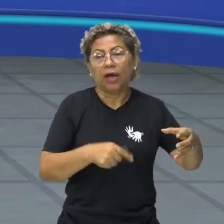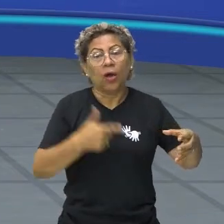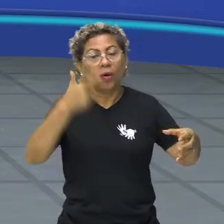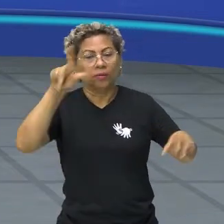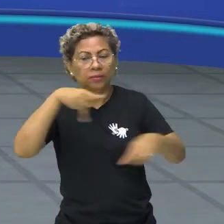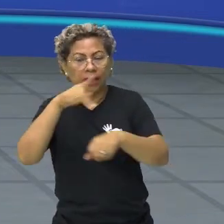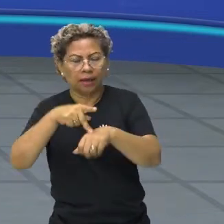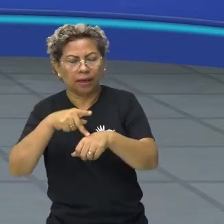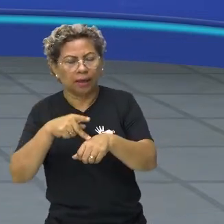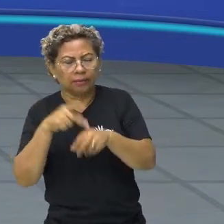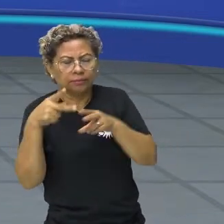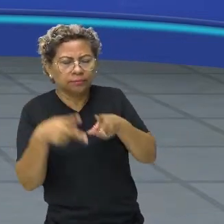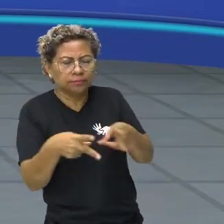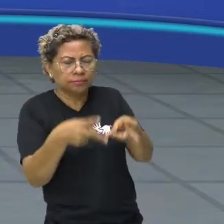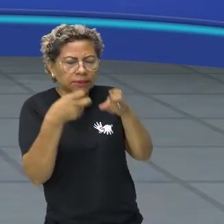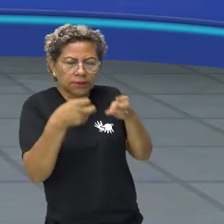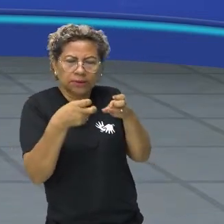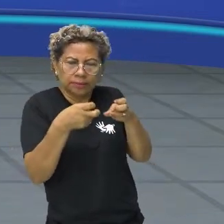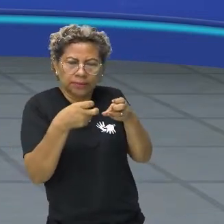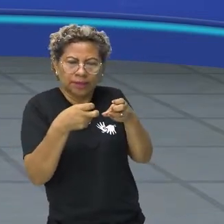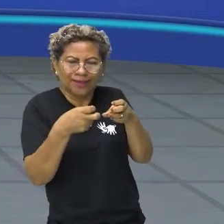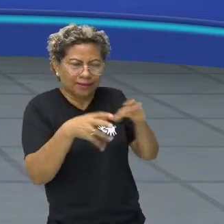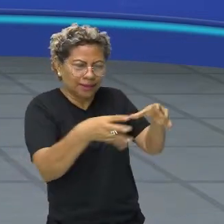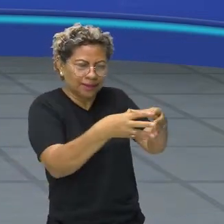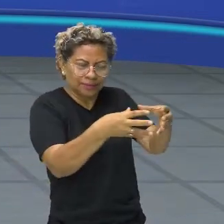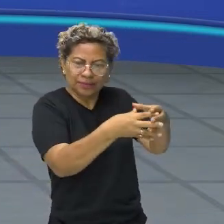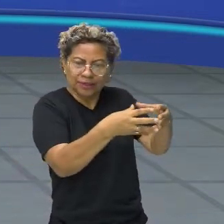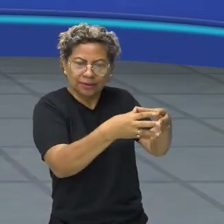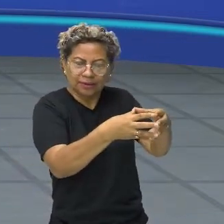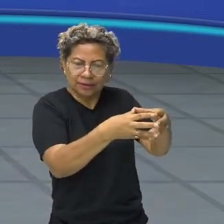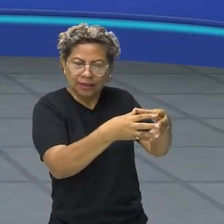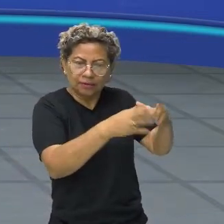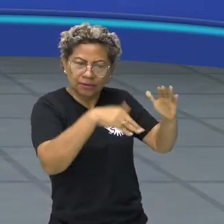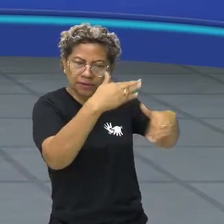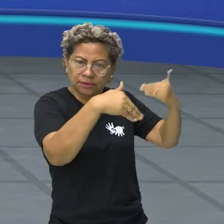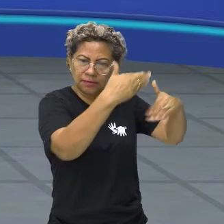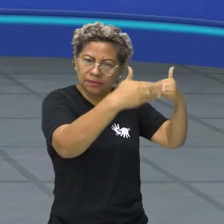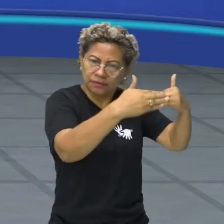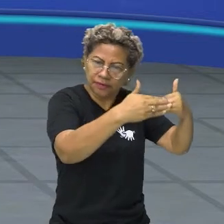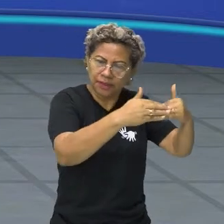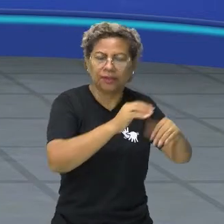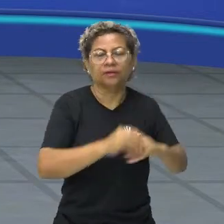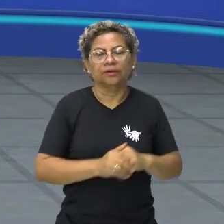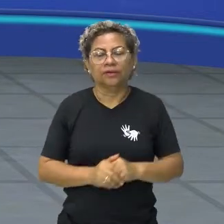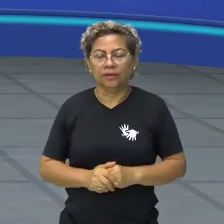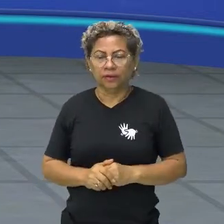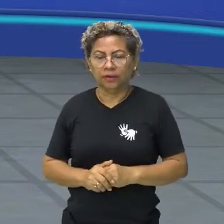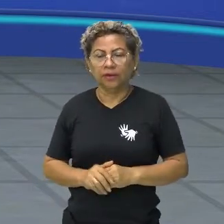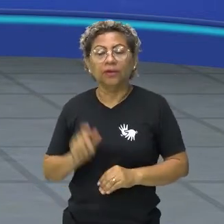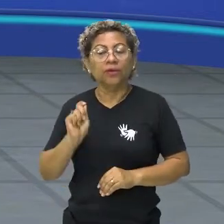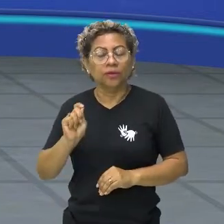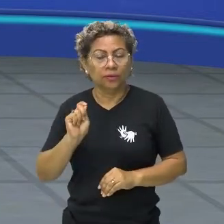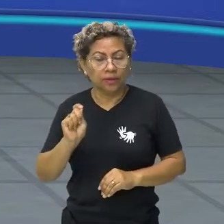gente observa que com esse desenvolvimento aí do bloco econômico, né, a gente vai verificar que